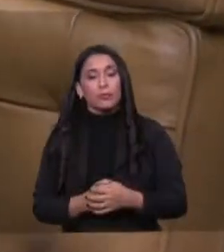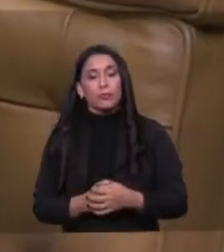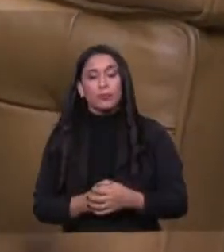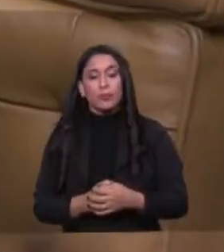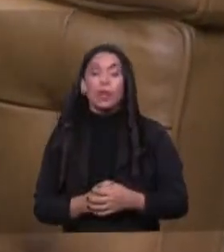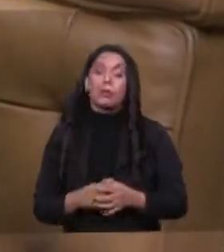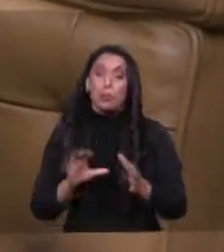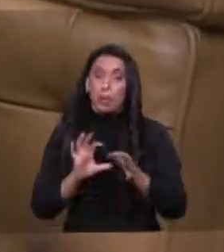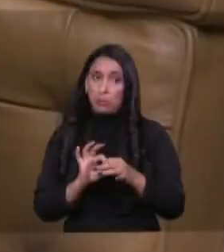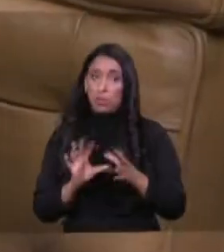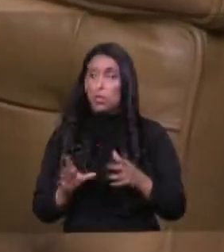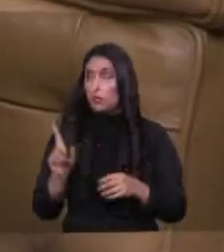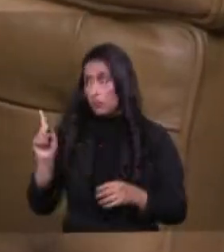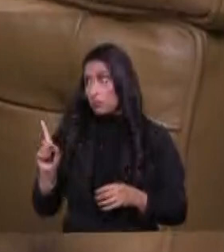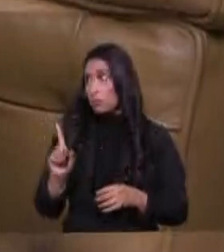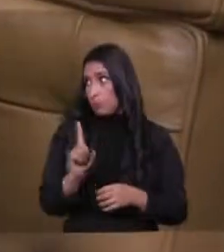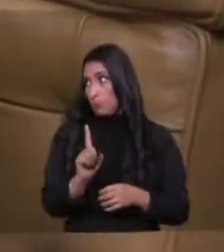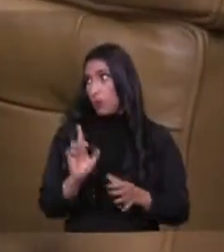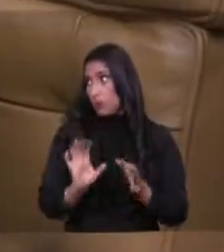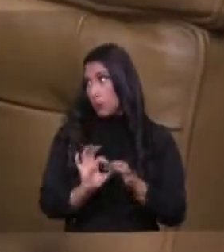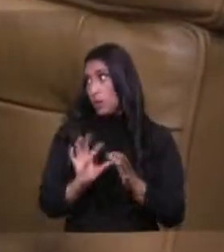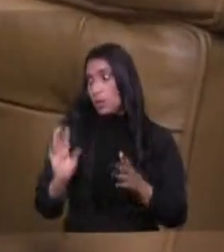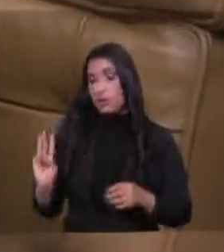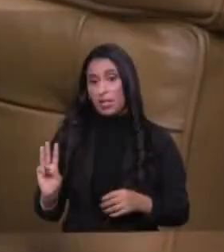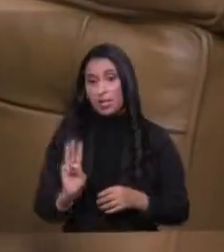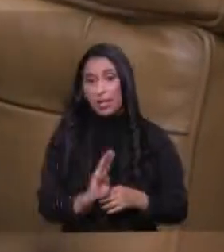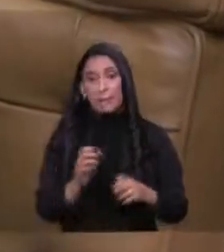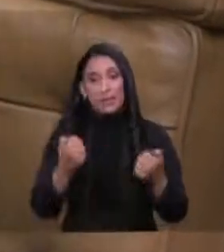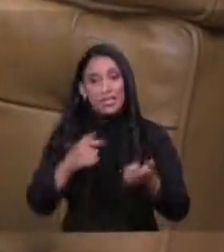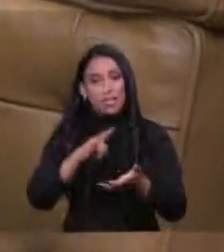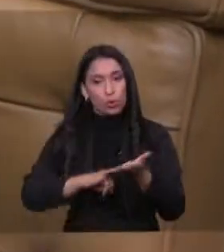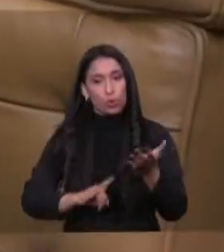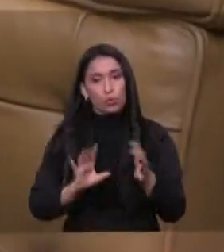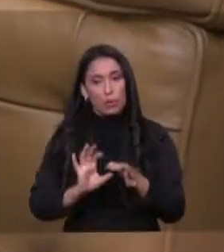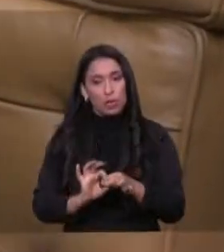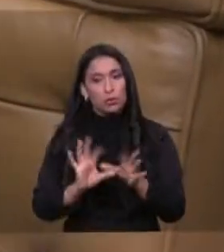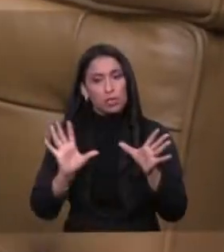para permitir que nós entrássemos lá e precisava de licença,